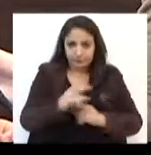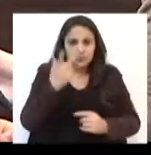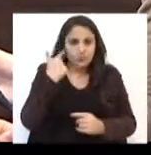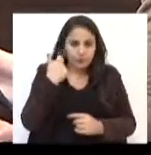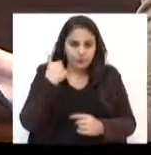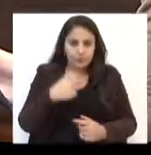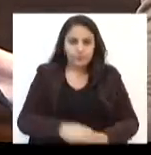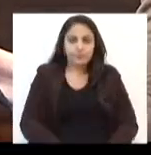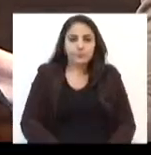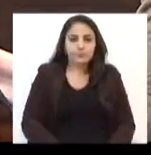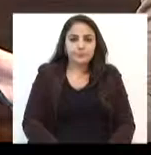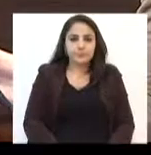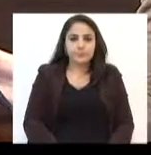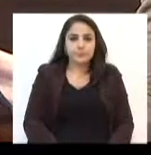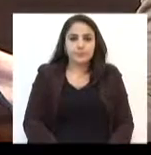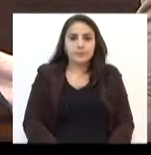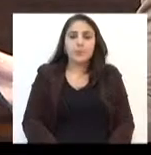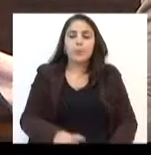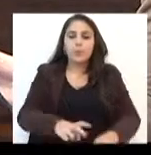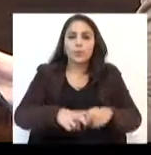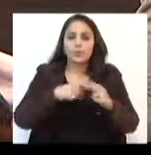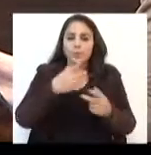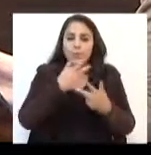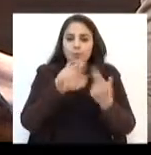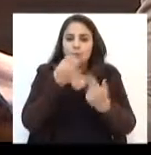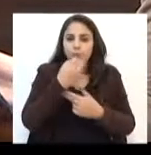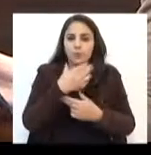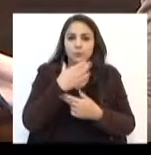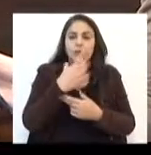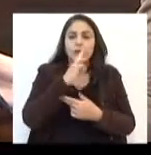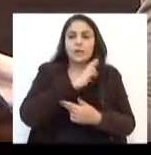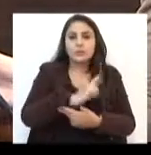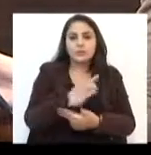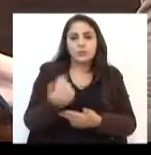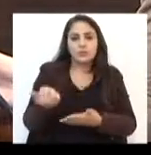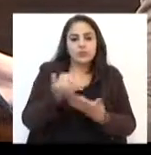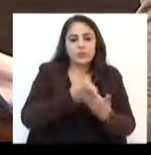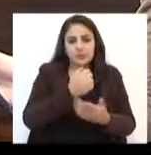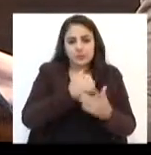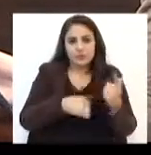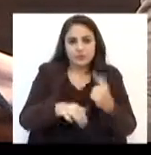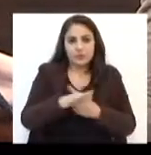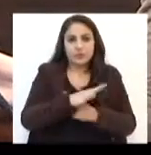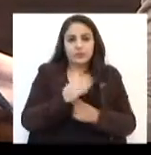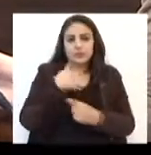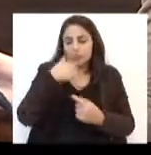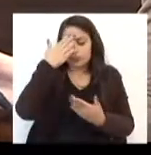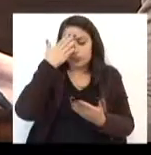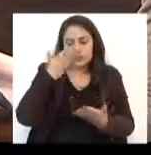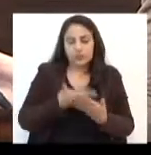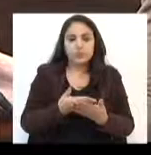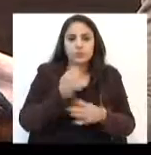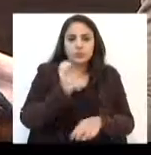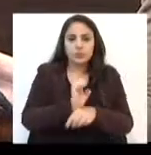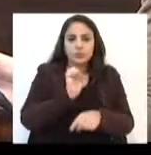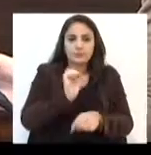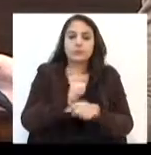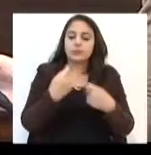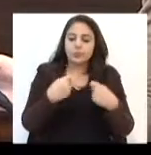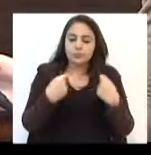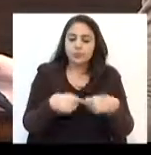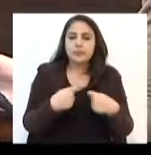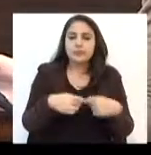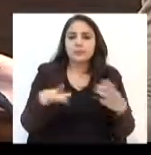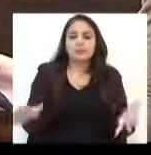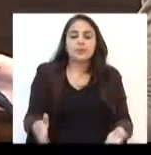conviver em sociedade novamente. E isso é o grande benefício que a religião traz à sociedade. Então, eu creio que o Estado